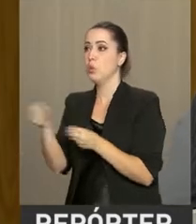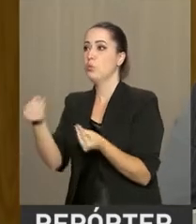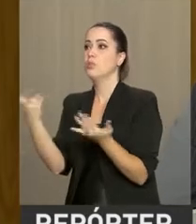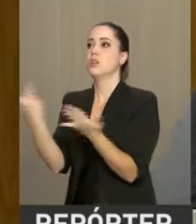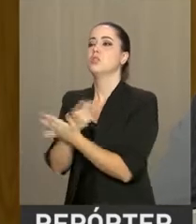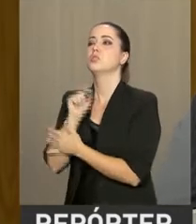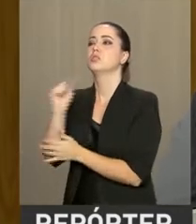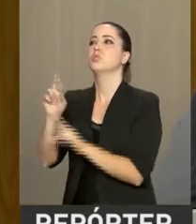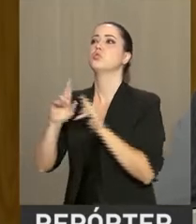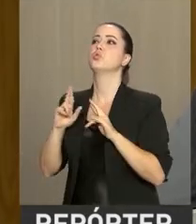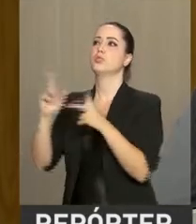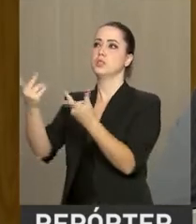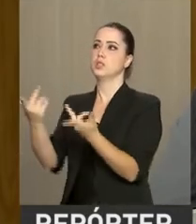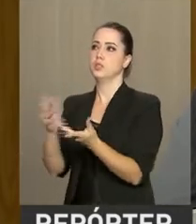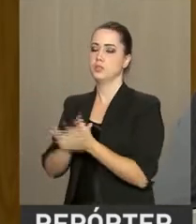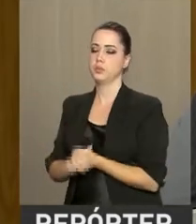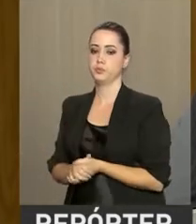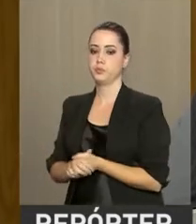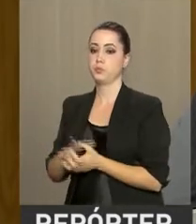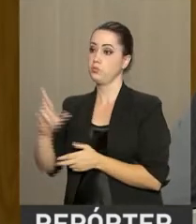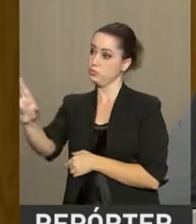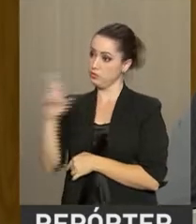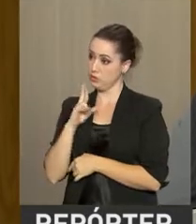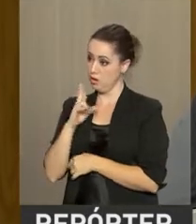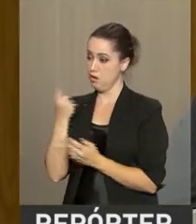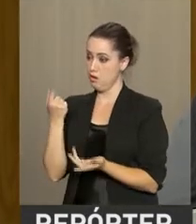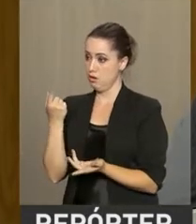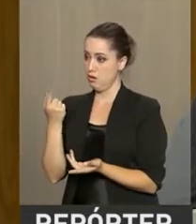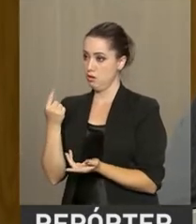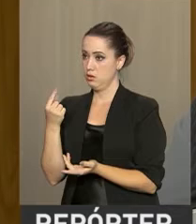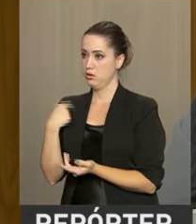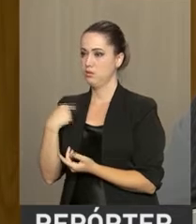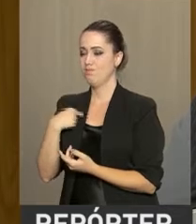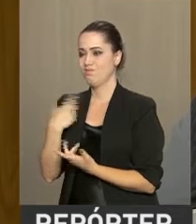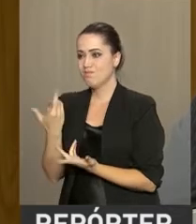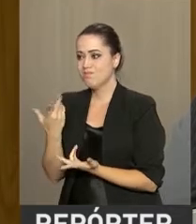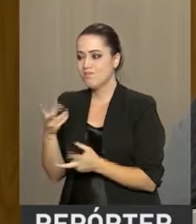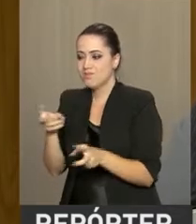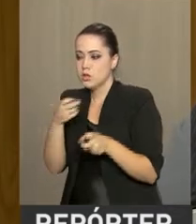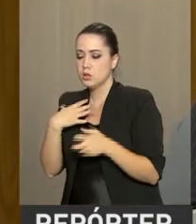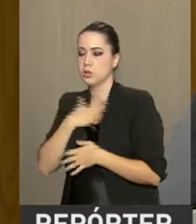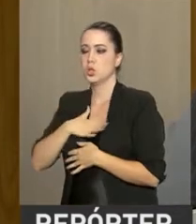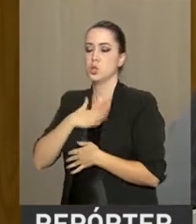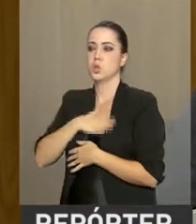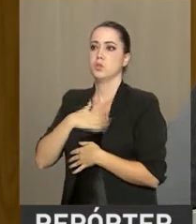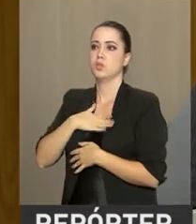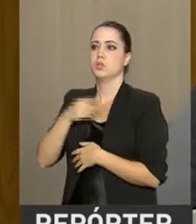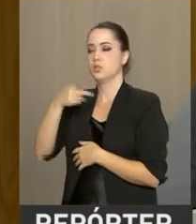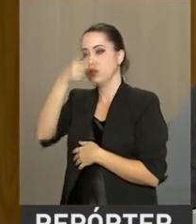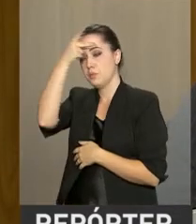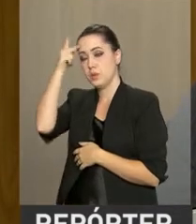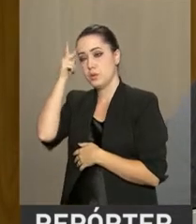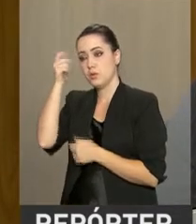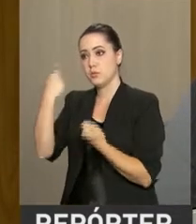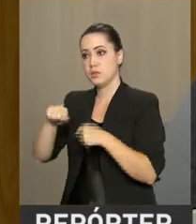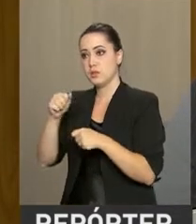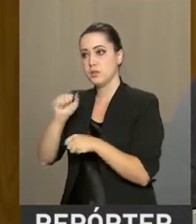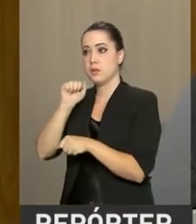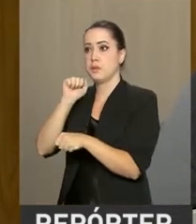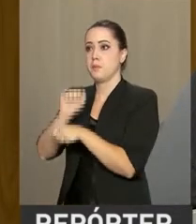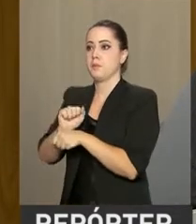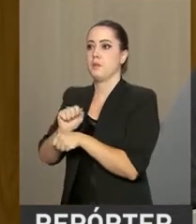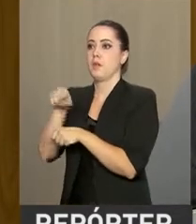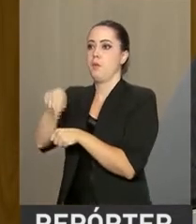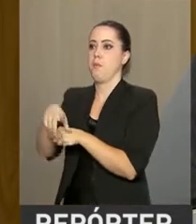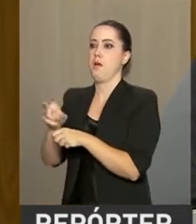diferente ea resposta a gente compilou que era o seguinte eu gostaria que realmente tivesse sido parado na